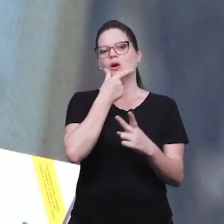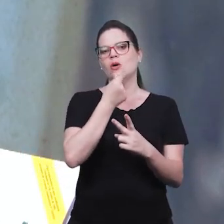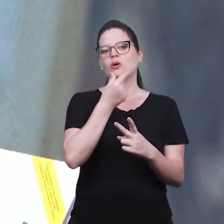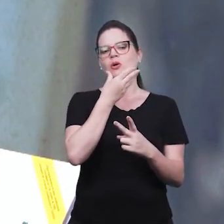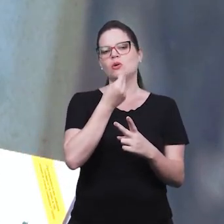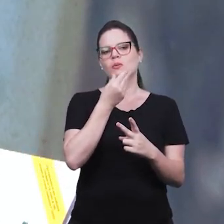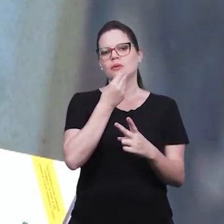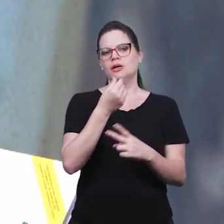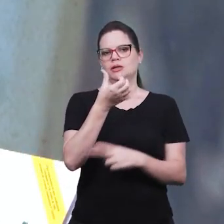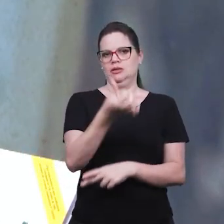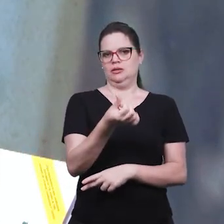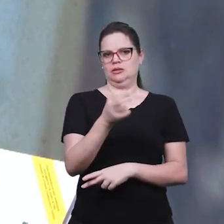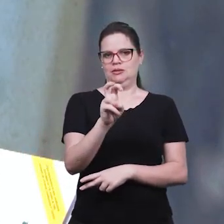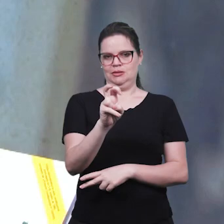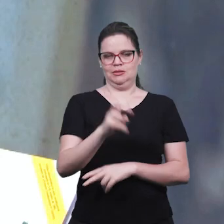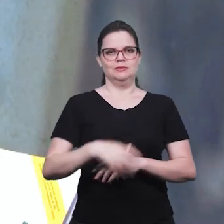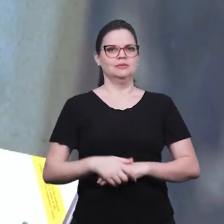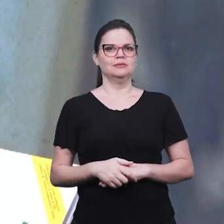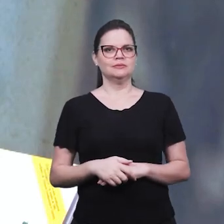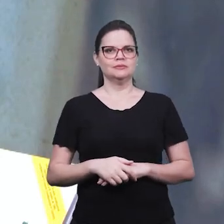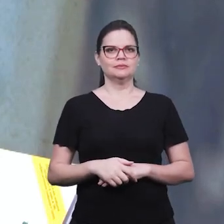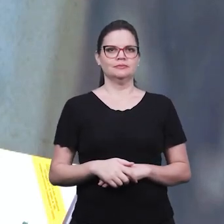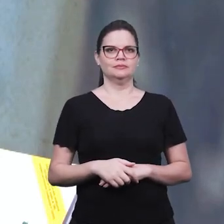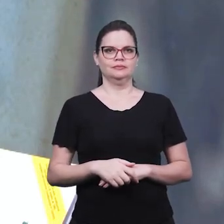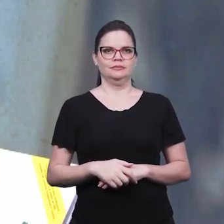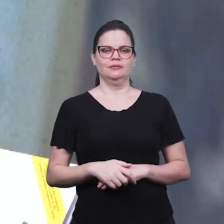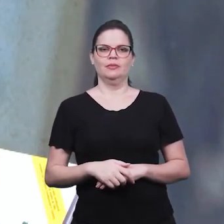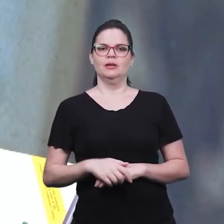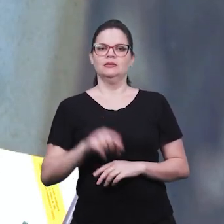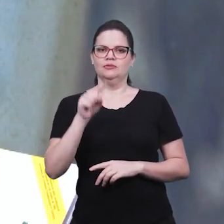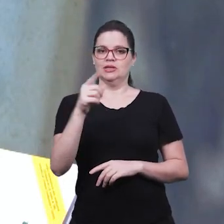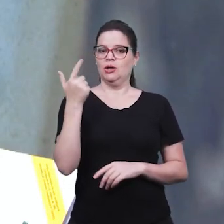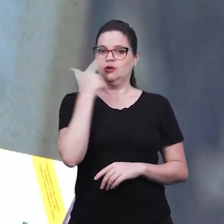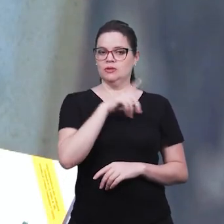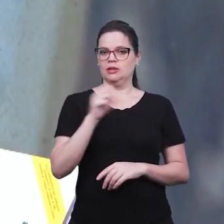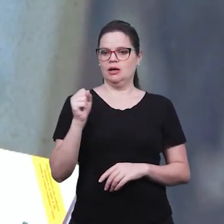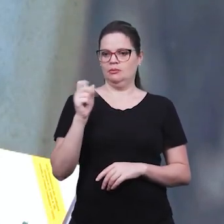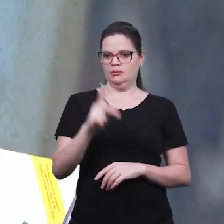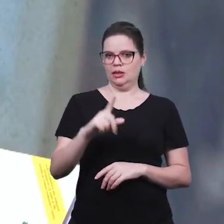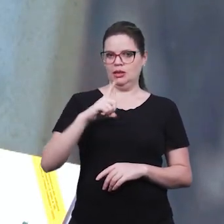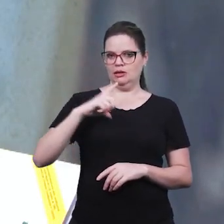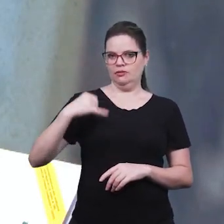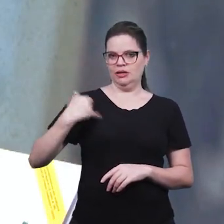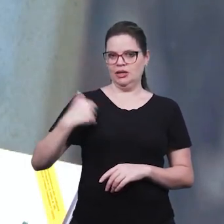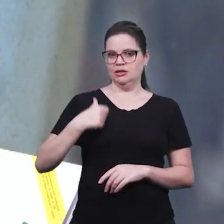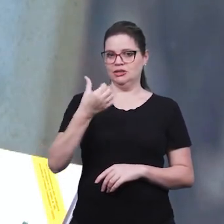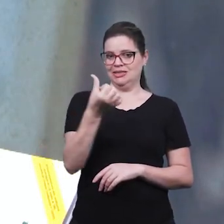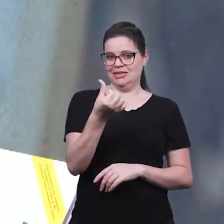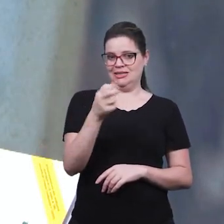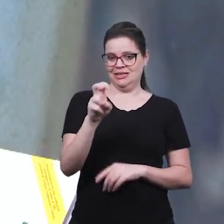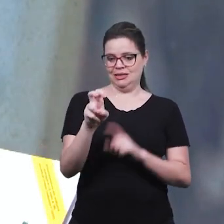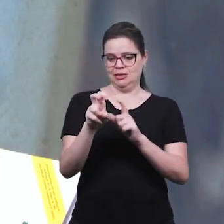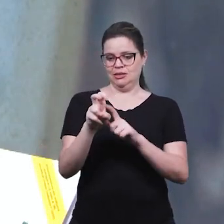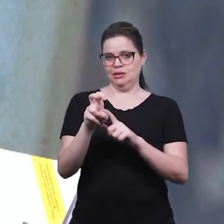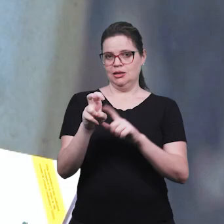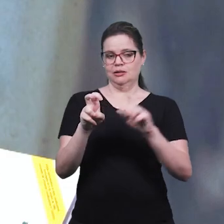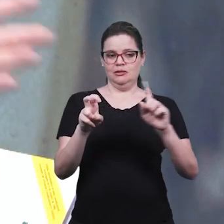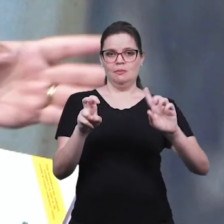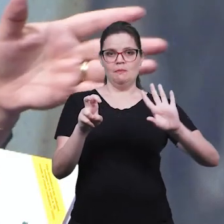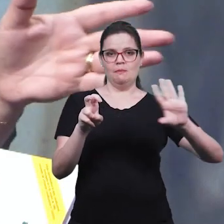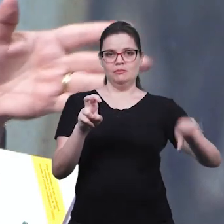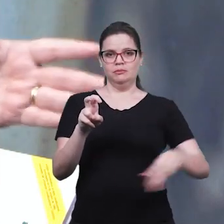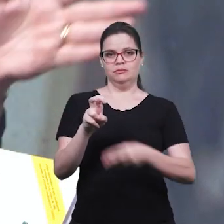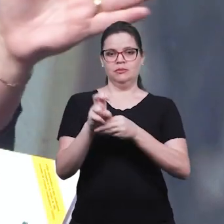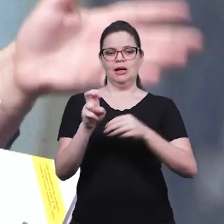anos e para o homem é 65. Então, para aposentar, você tendo 65 anos, você tem que ter,